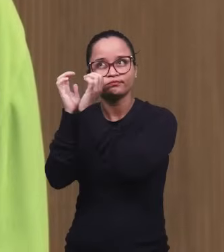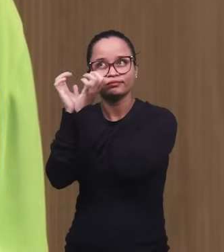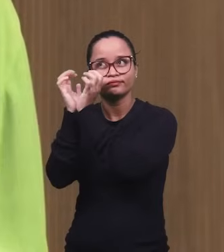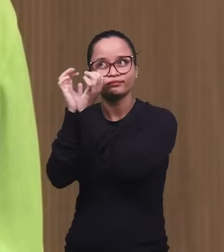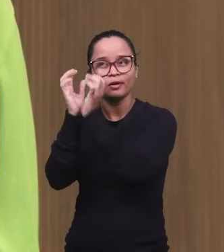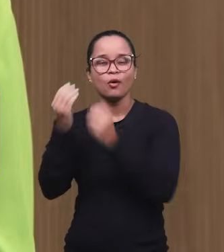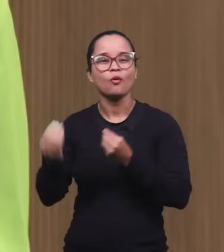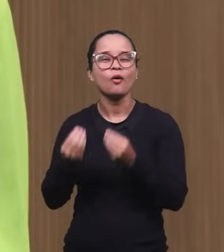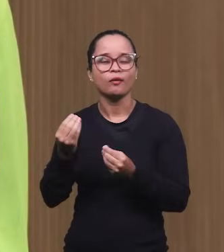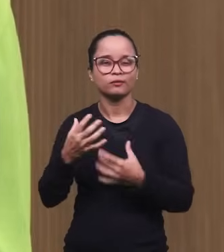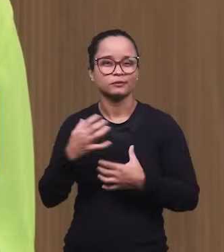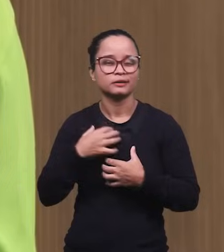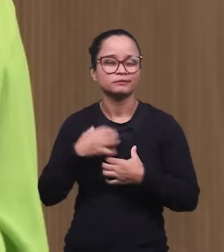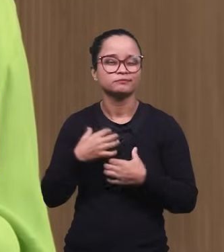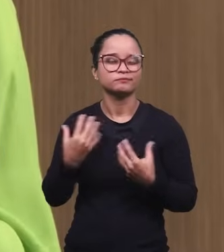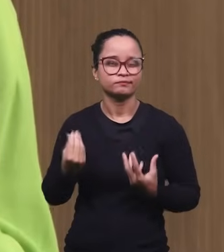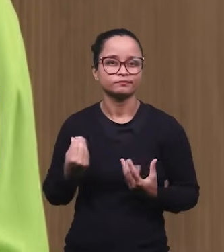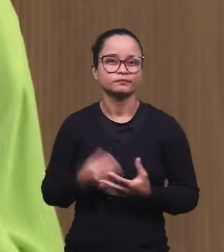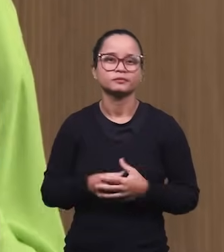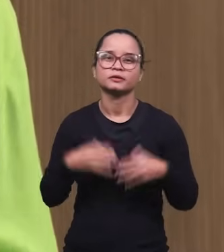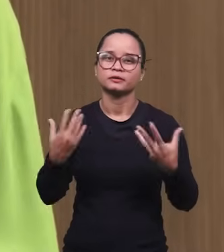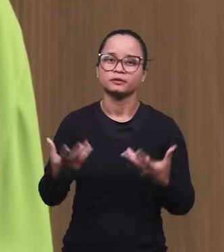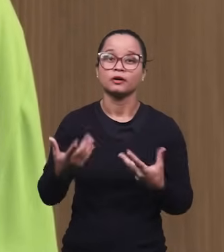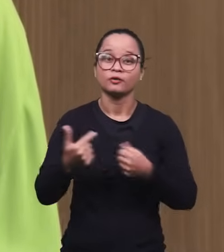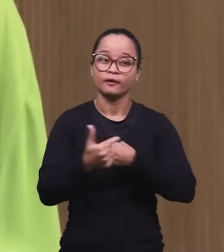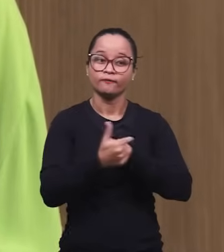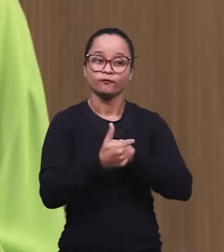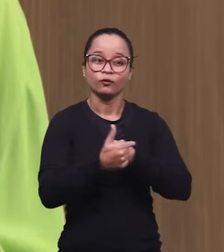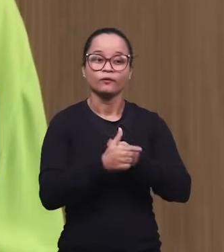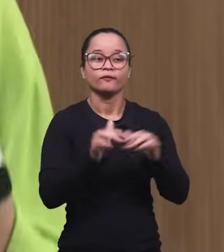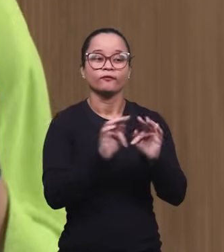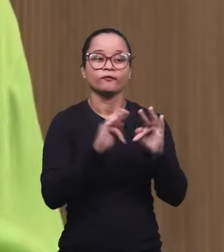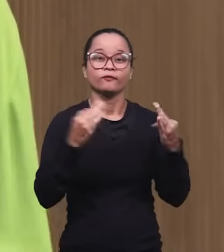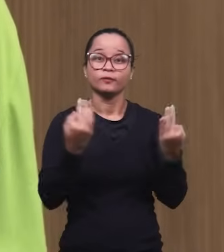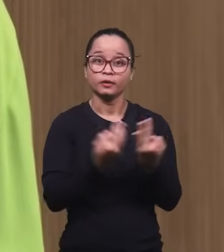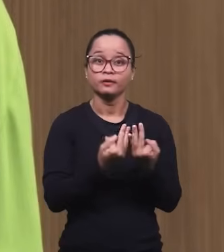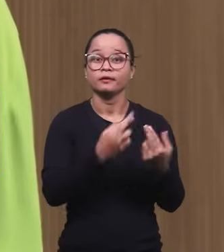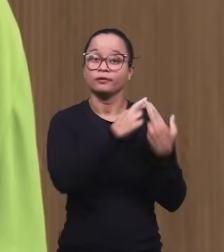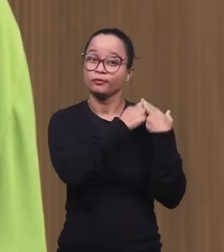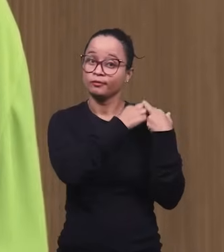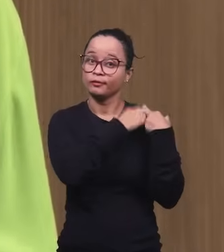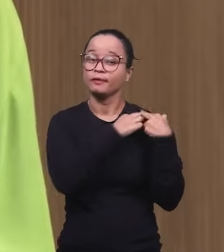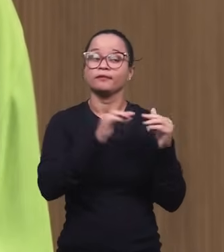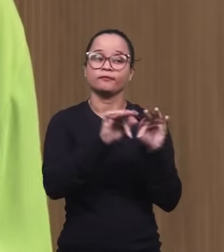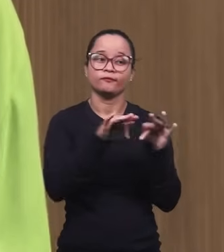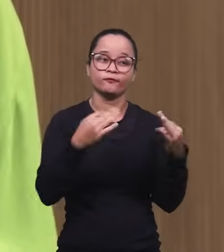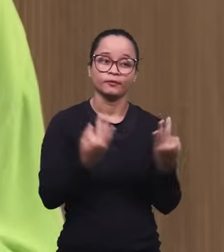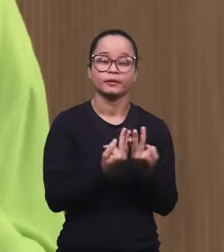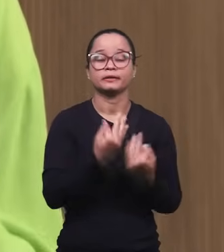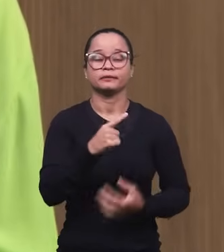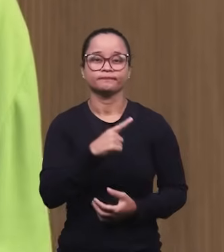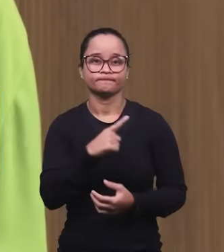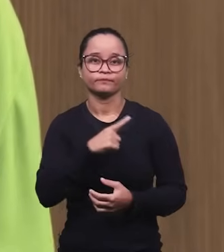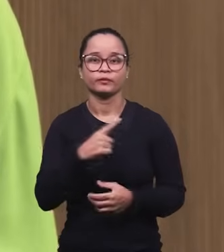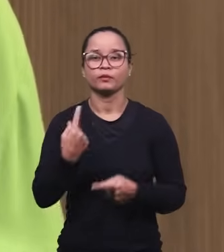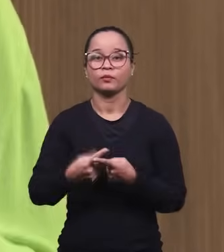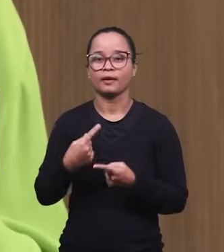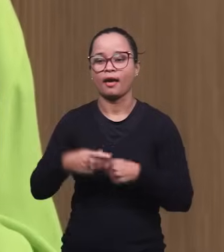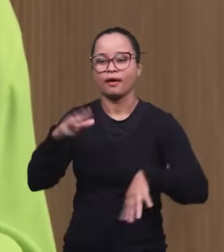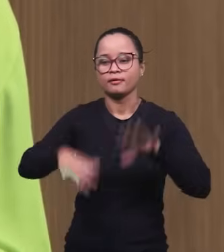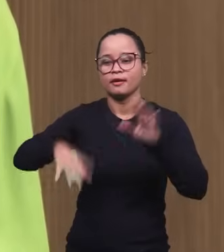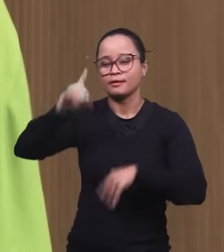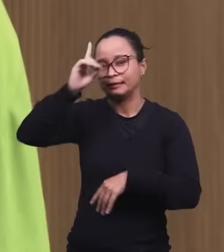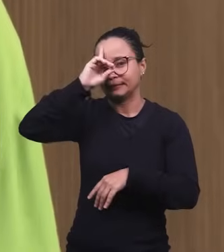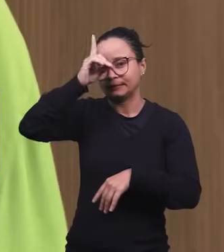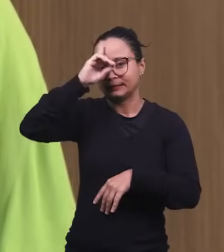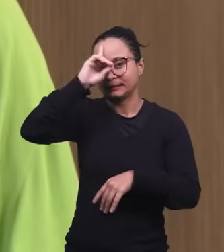criança. Então, a família, ela tem todo esse papel, ela tem toda essa responsabilidade que muitas vezes no dia a dia, por